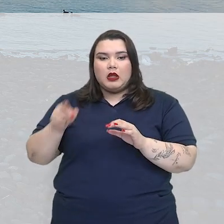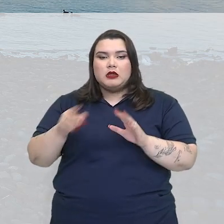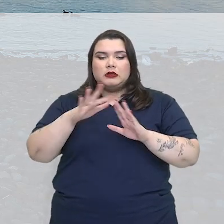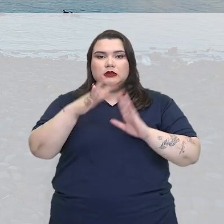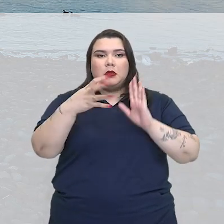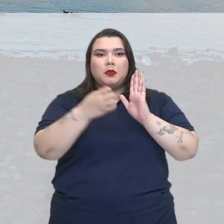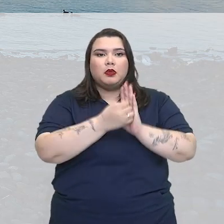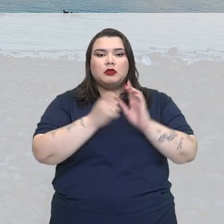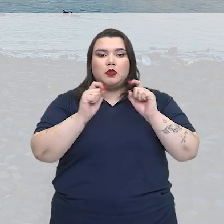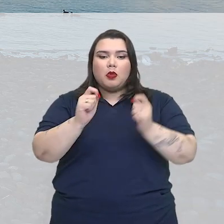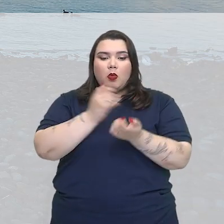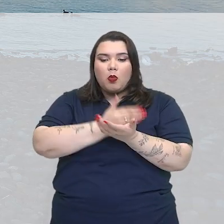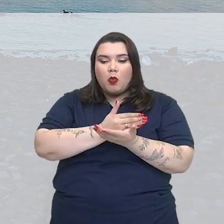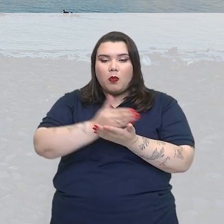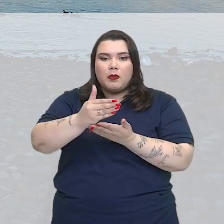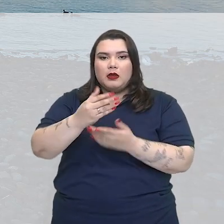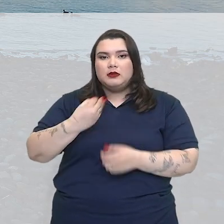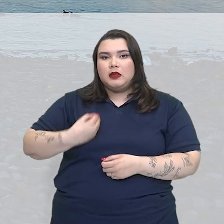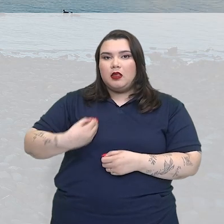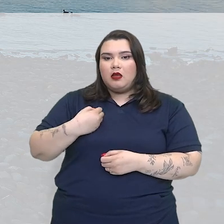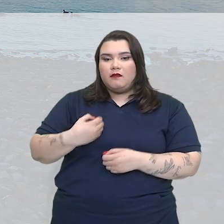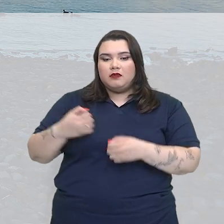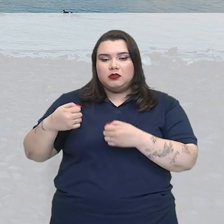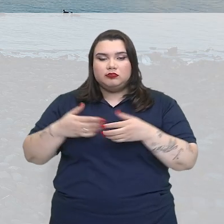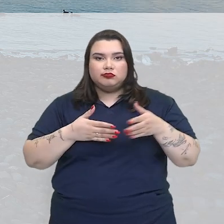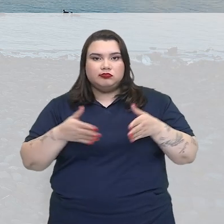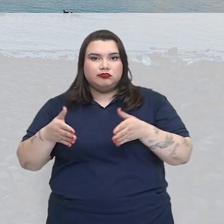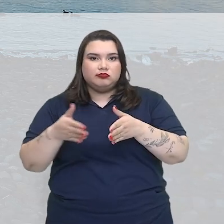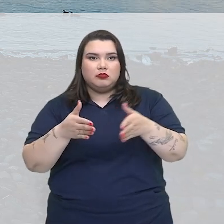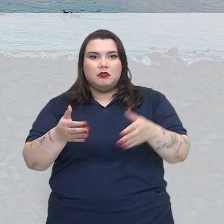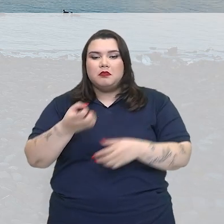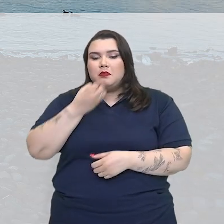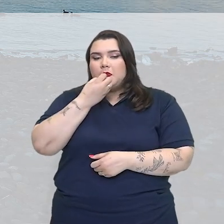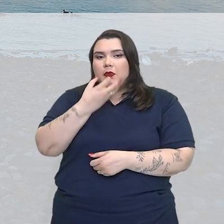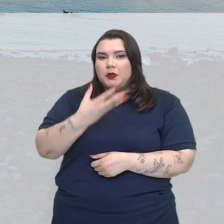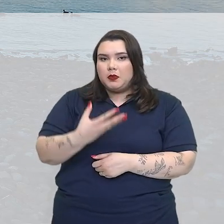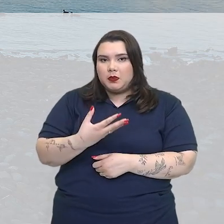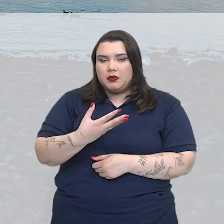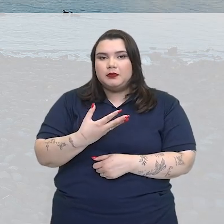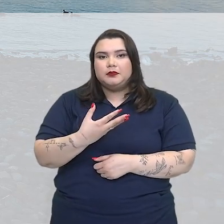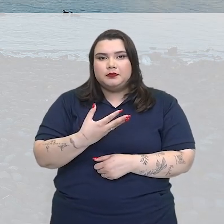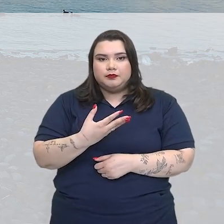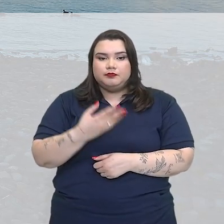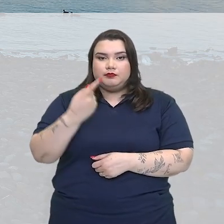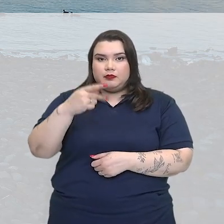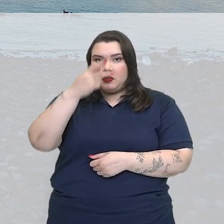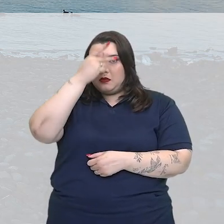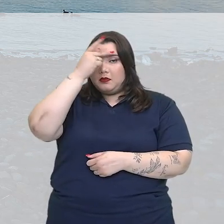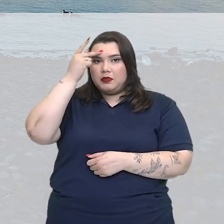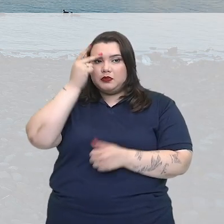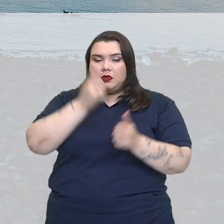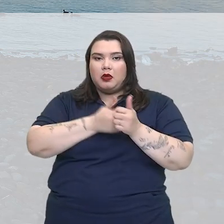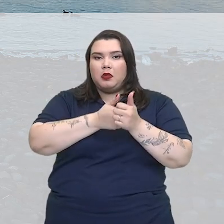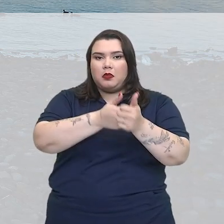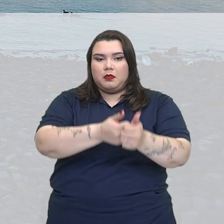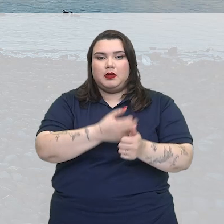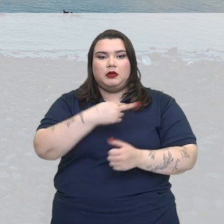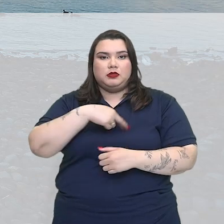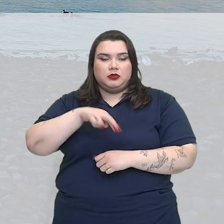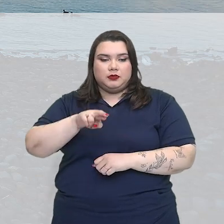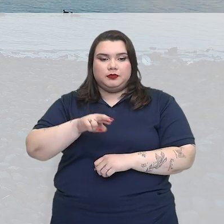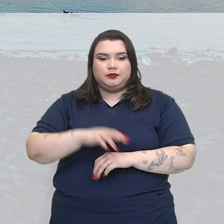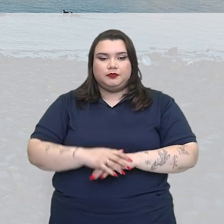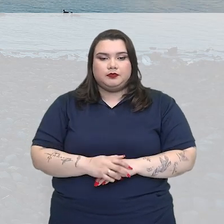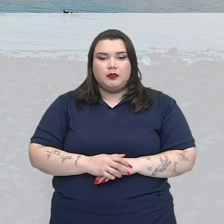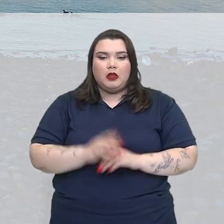de partida no caminho dos kami para a evolução espiritual da pessoa que professa o shintoísmo.